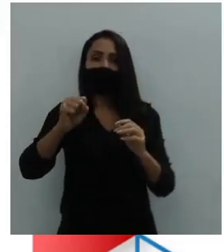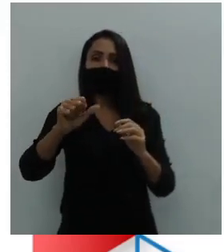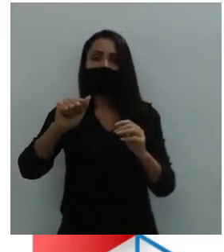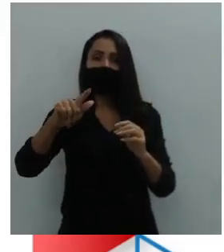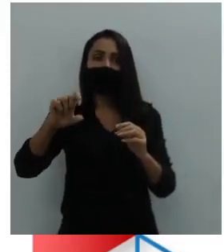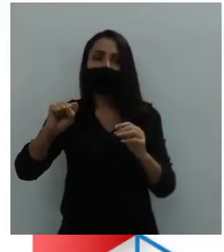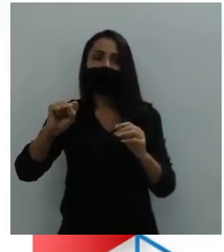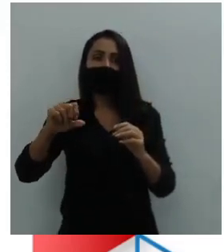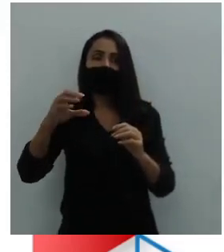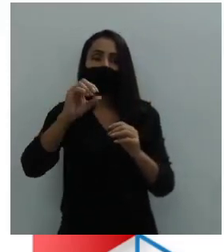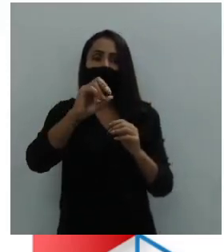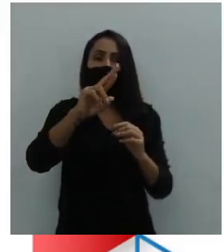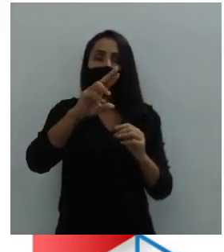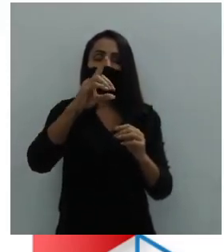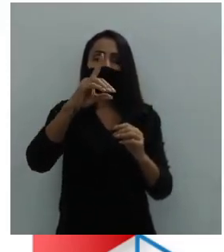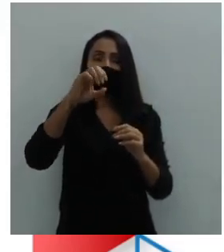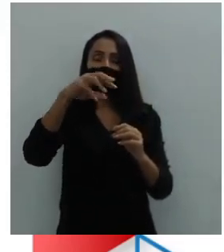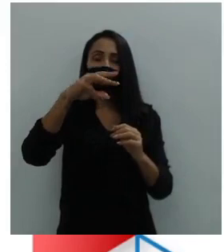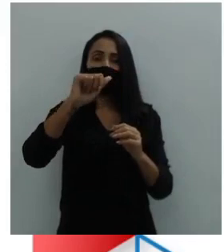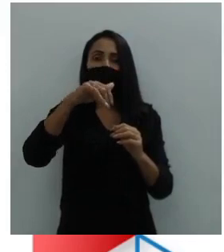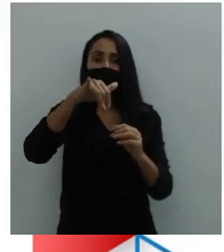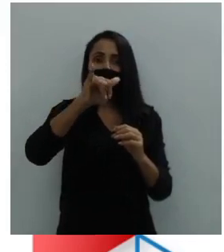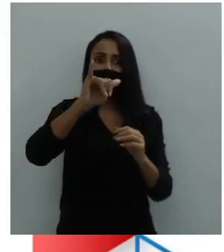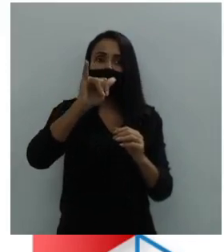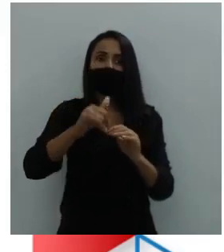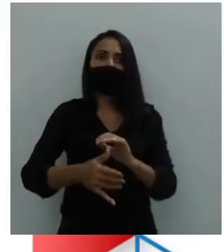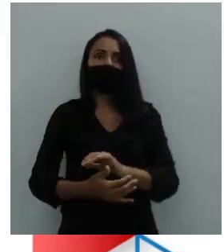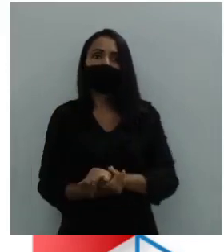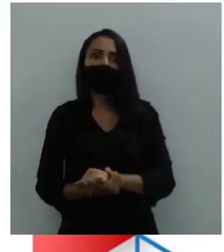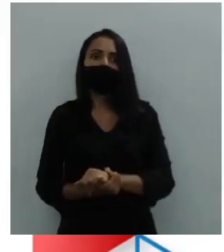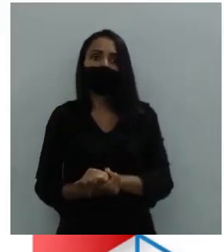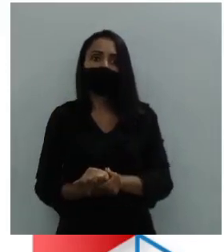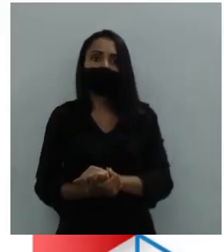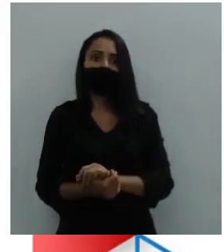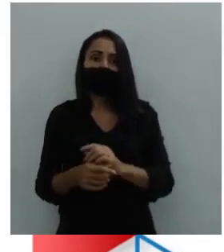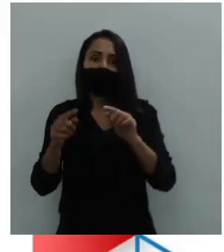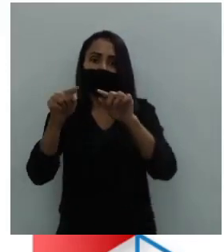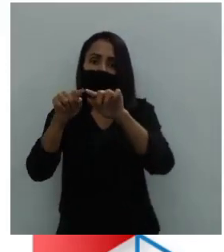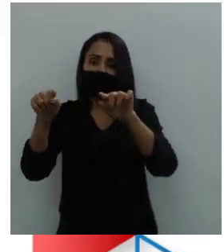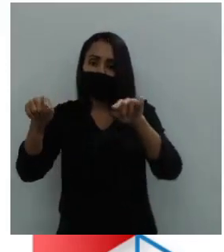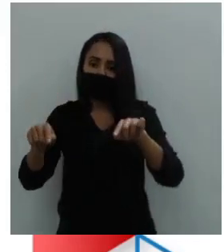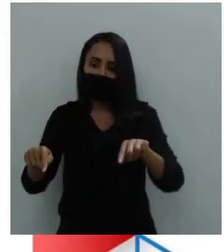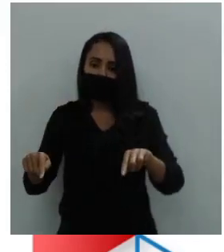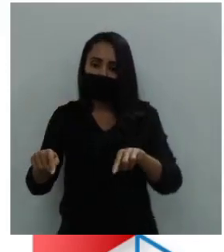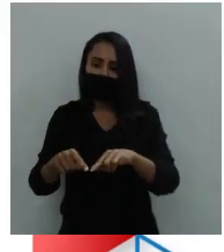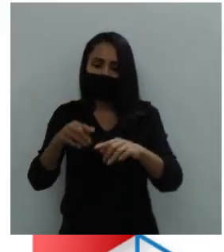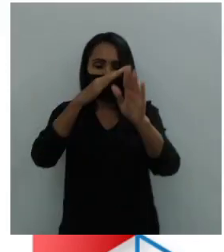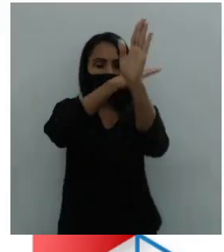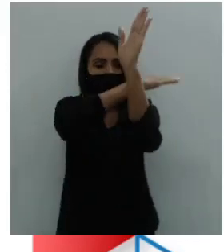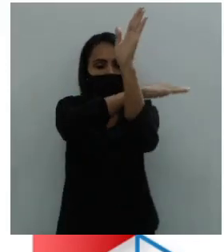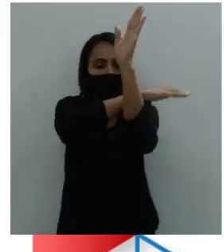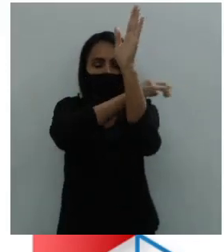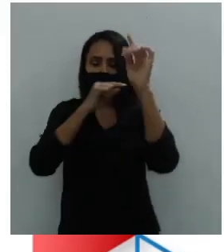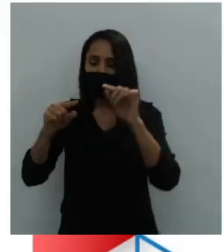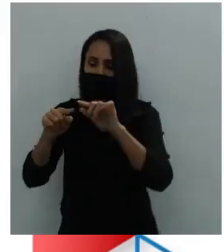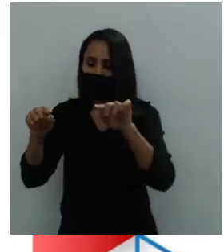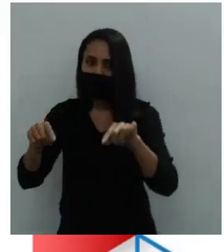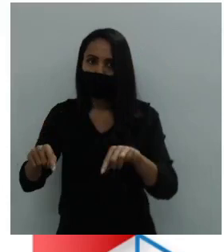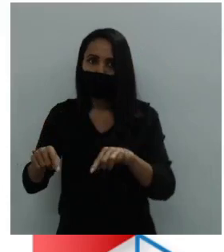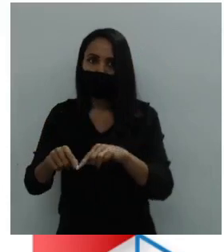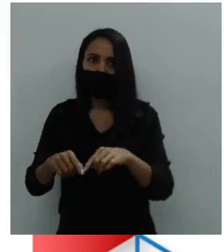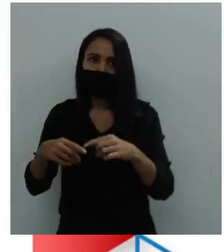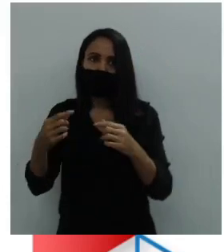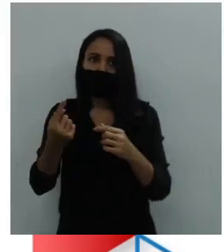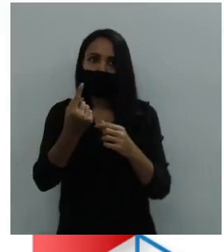de domínio e imagem. Fechou? Vamos lá. O quadrado estava lá embaixo, ó. A, 1 e menos 1,